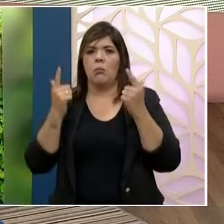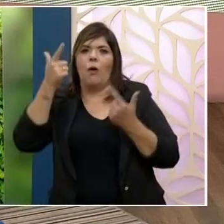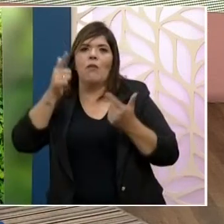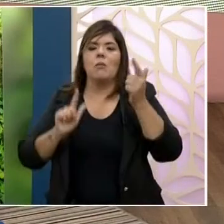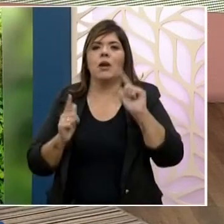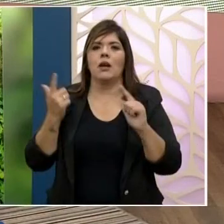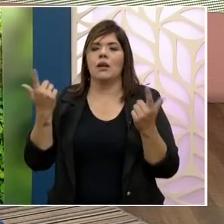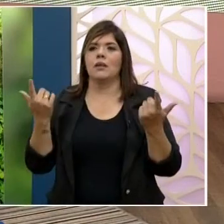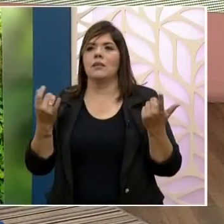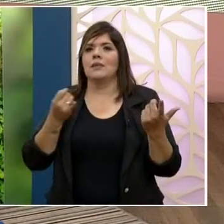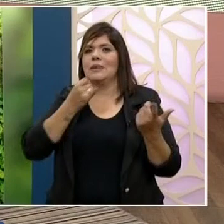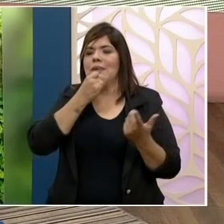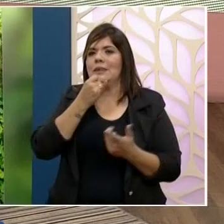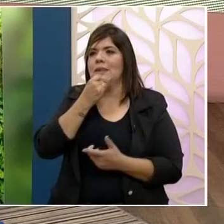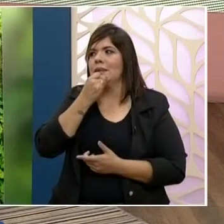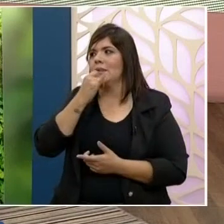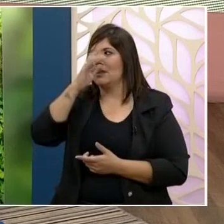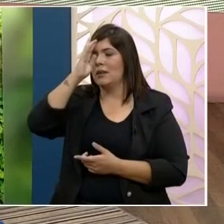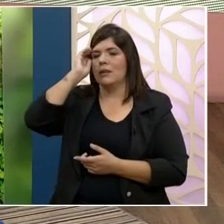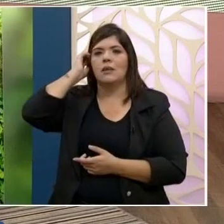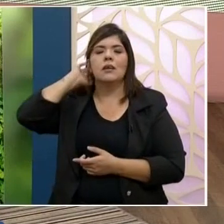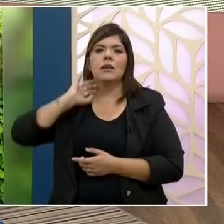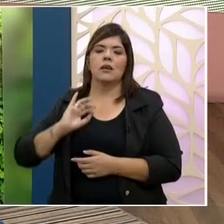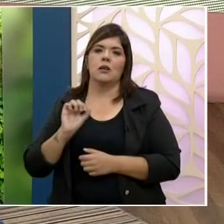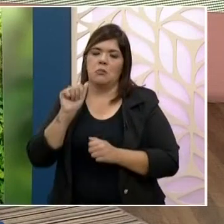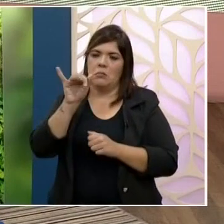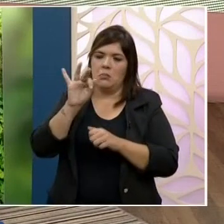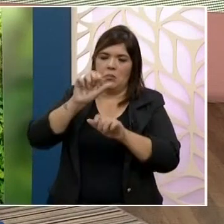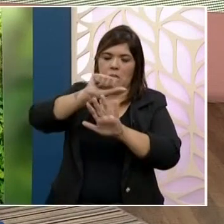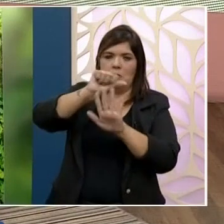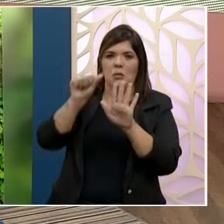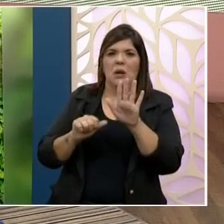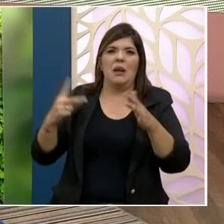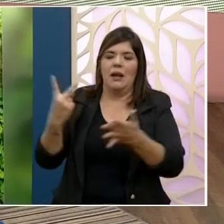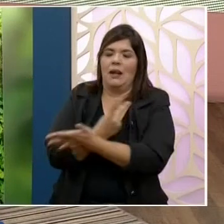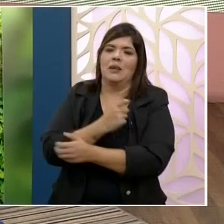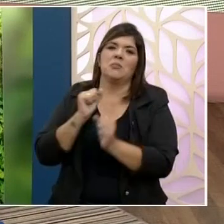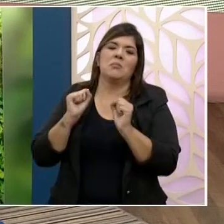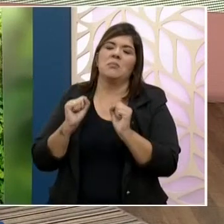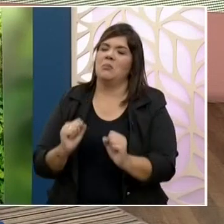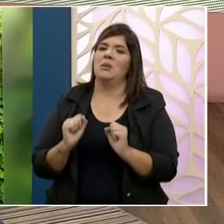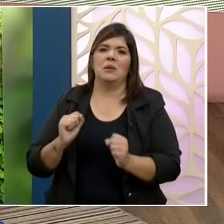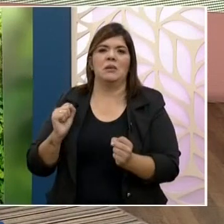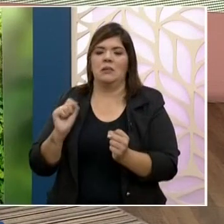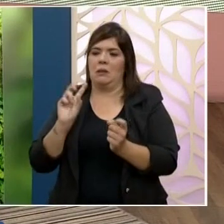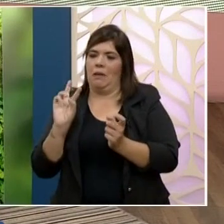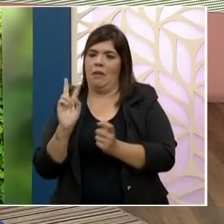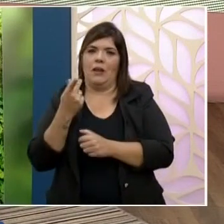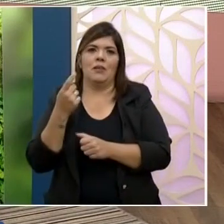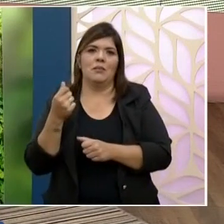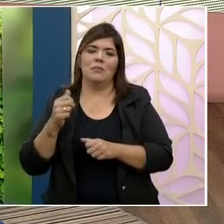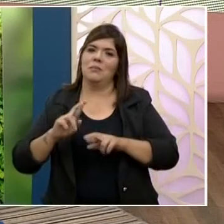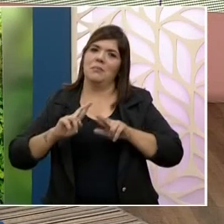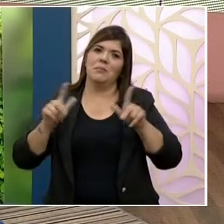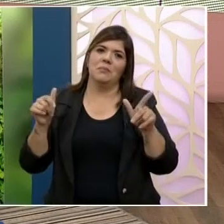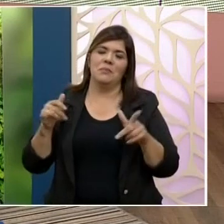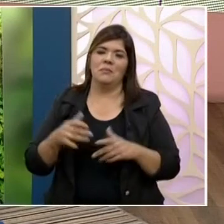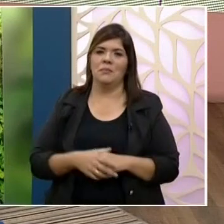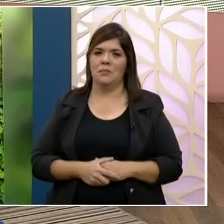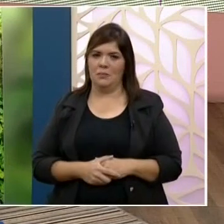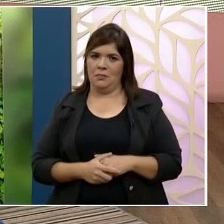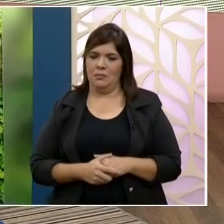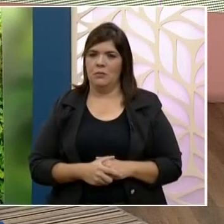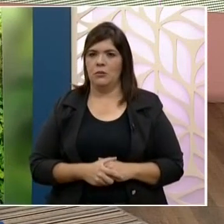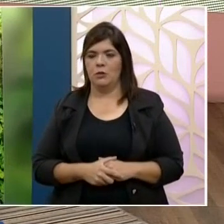você fizer um movimento ou uma configuração de mão errada, você pode estar falando uma palavra totalmente diferente. Da que você está